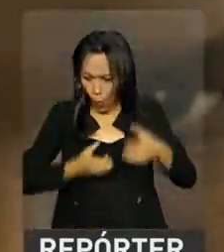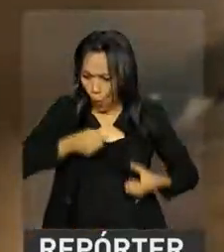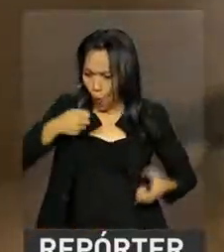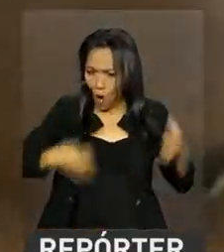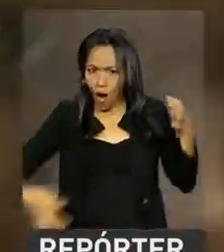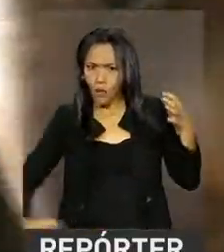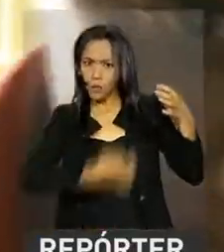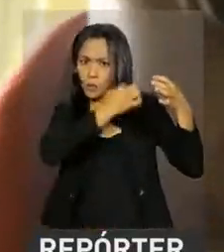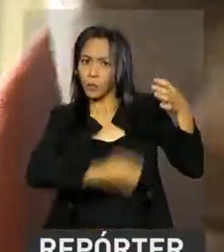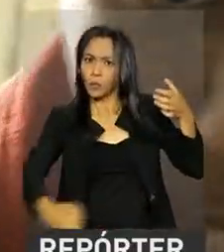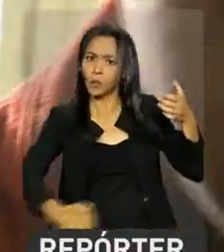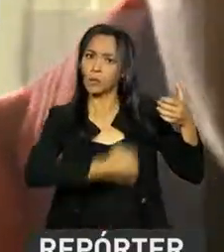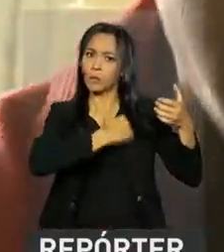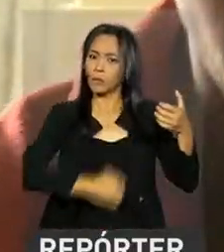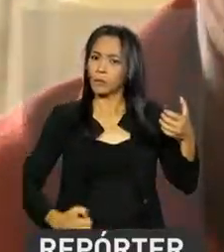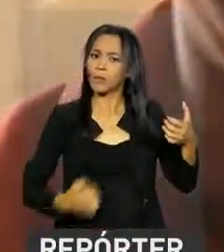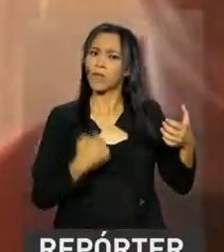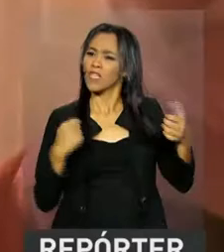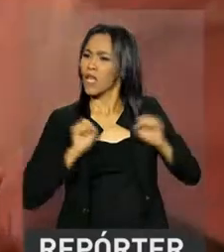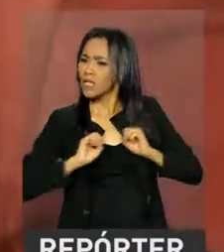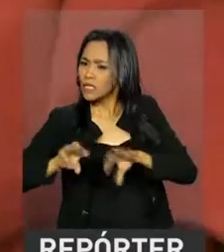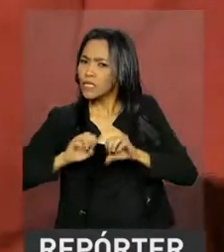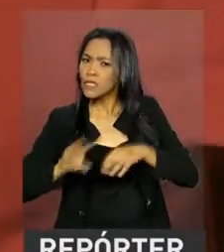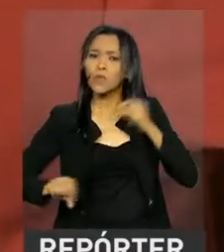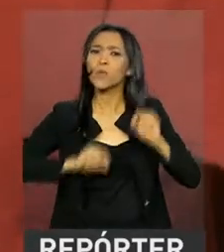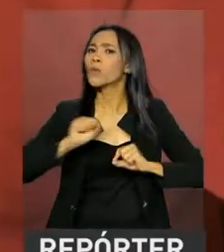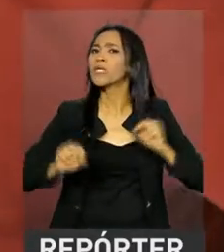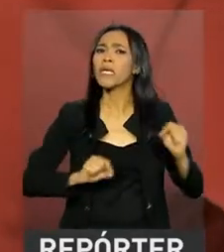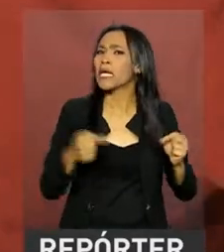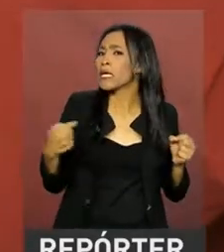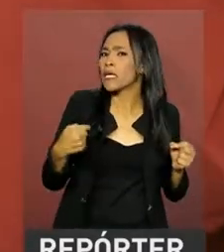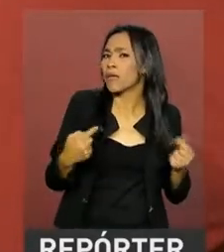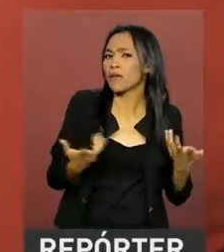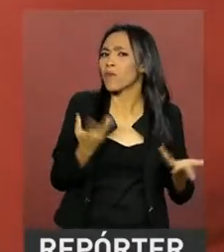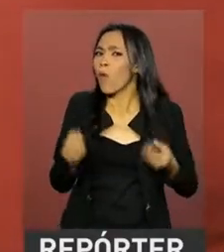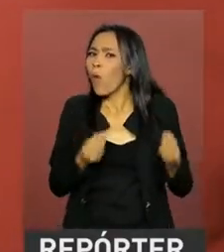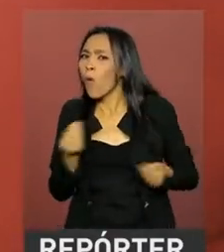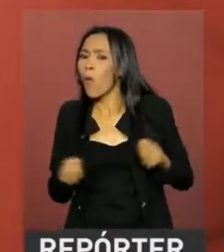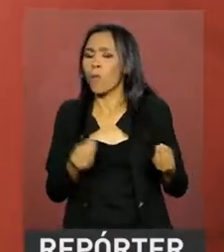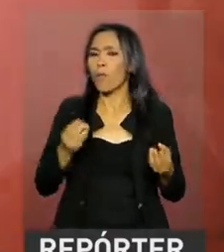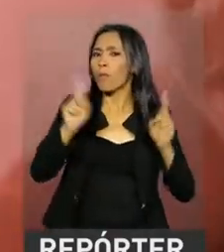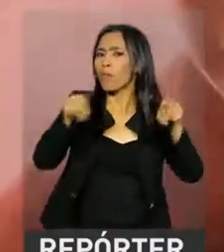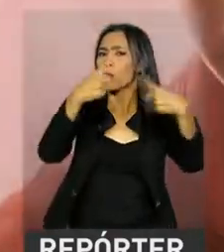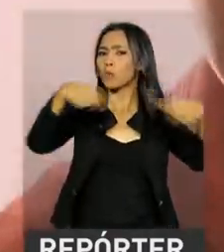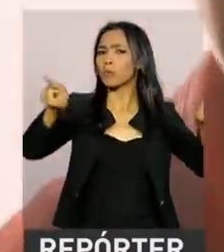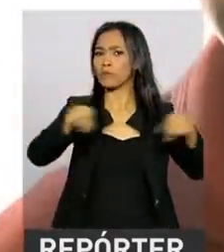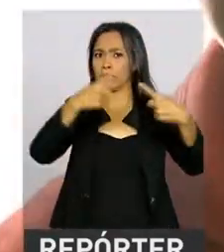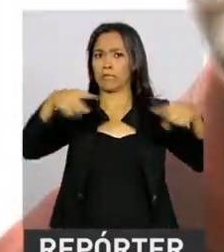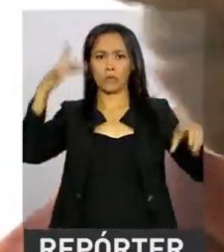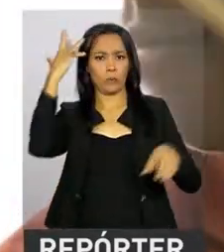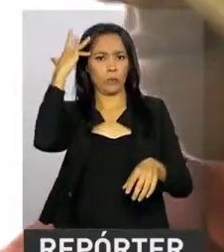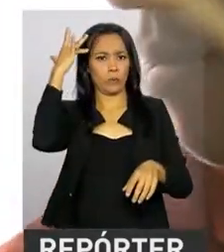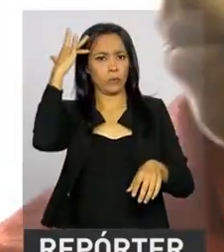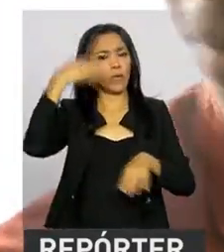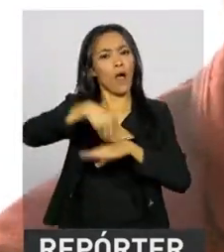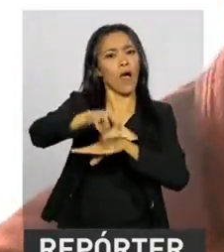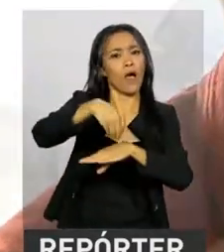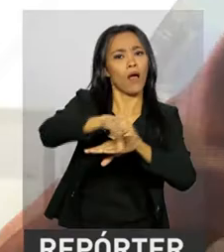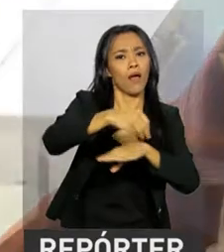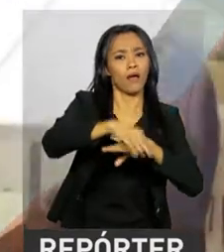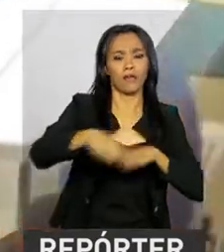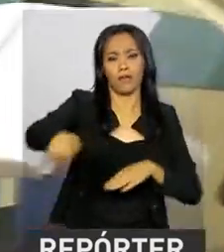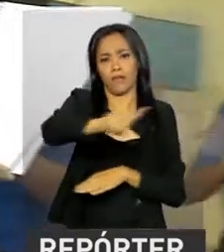E a gente ensina, não, isso aqui é um contrabaixo e tal, é erudito, é um instrumento erudito clássico. Então, a gente precisa dessa